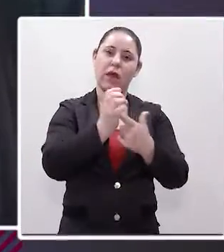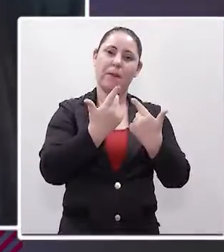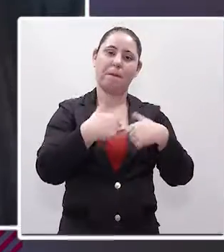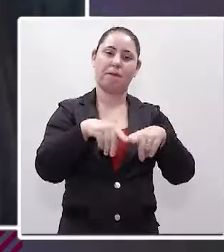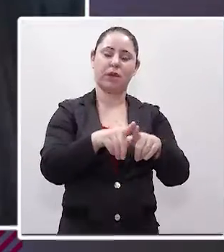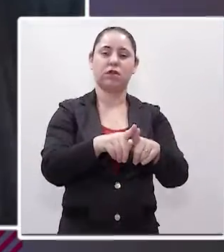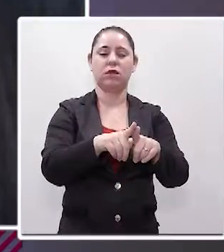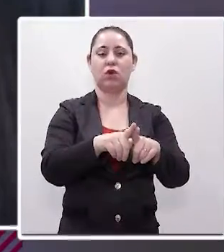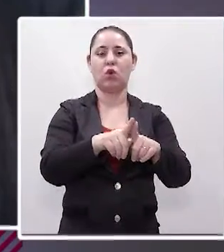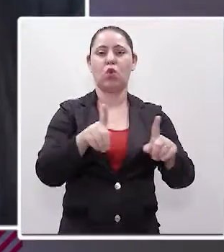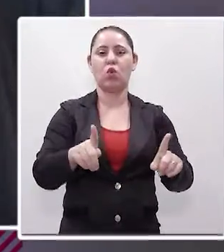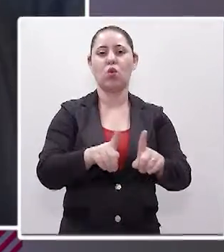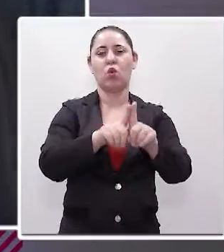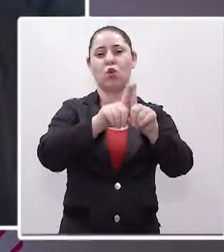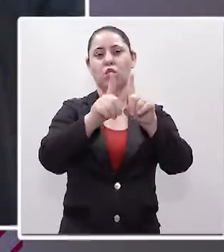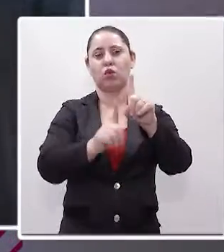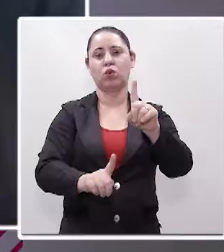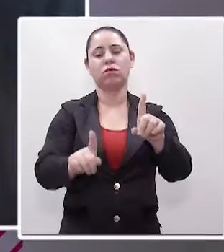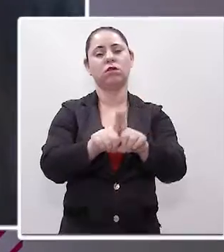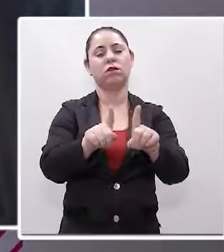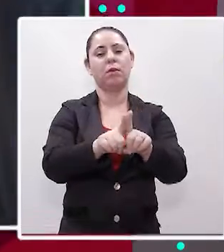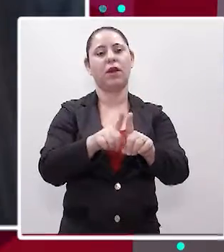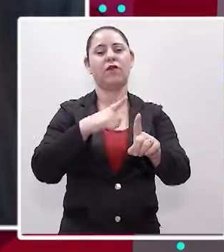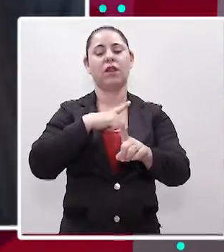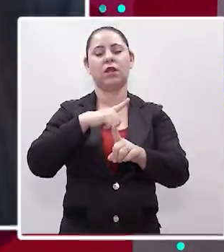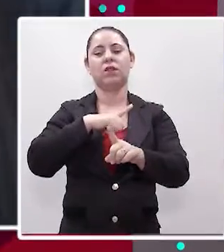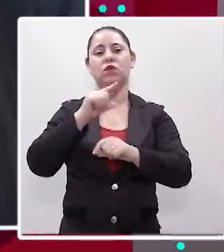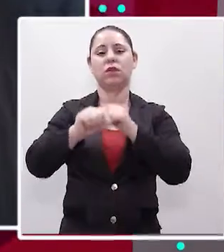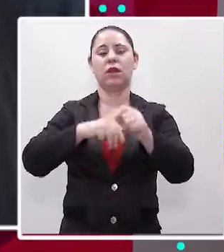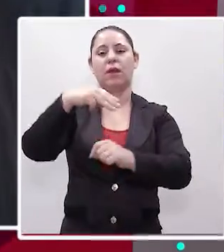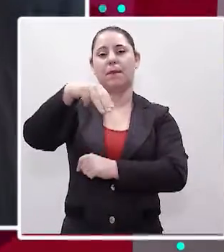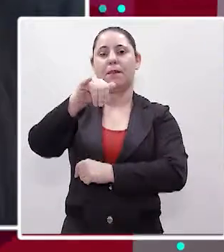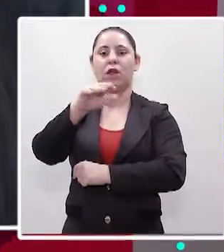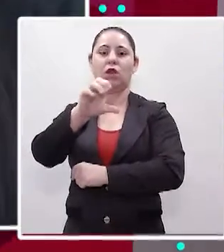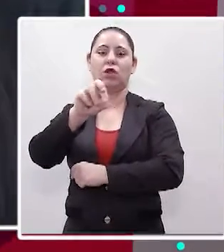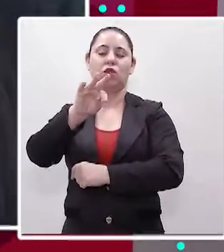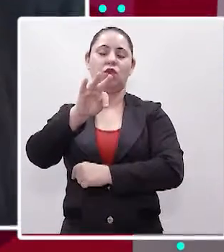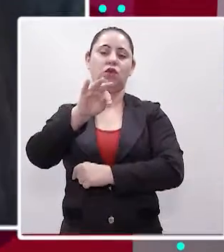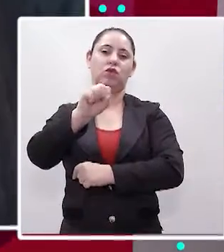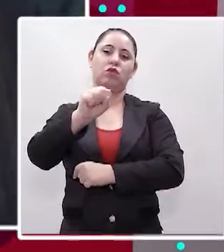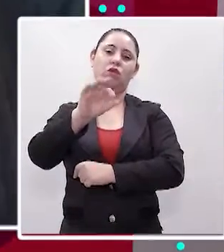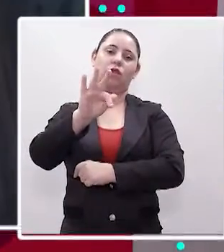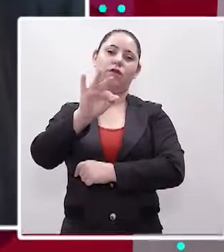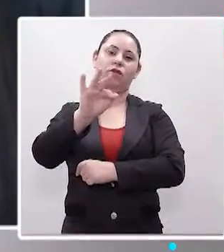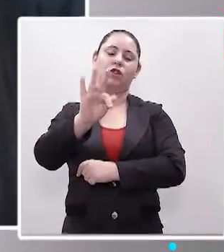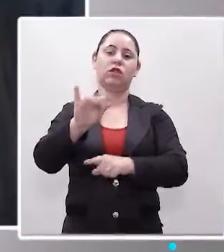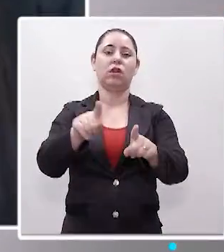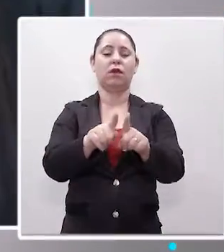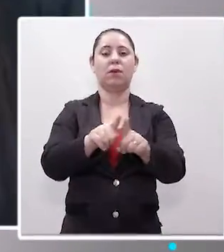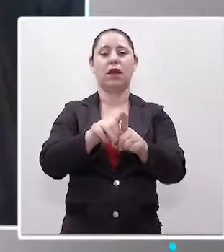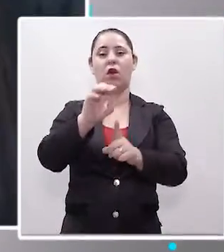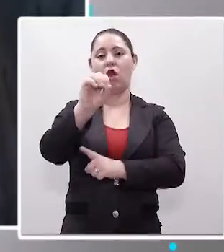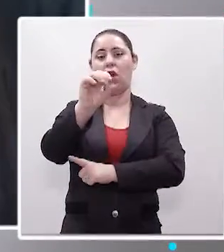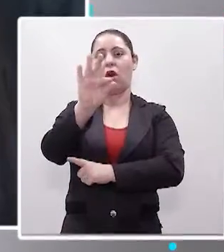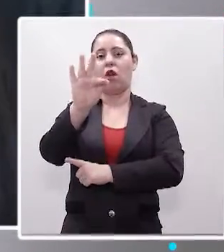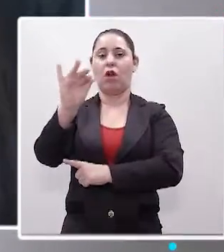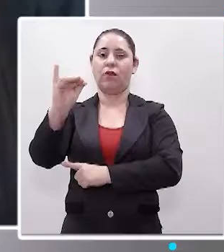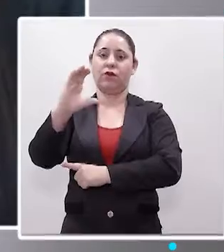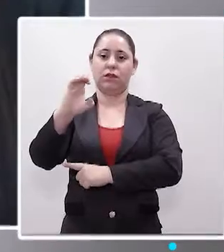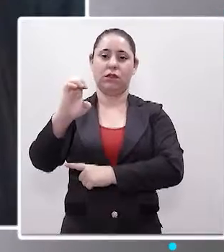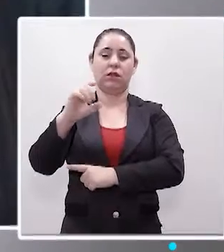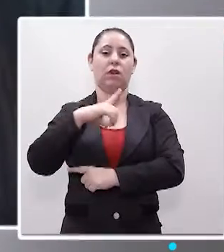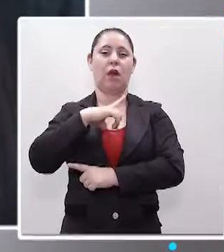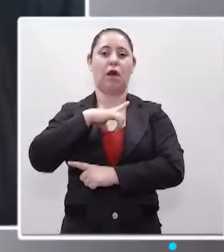até fez parcerias aí com o Google, se eu não me engano, também fez parceria com a Microsoft para que os estudantes tivessem acesso aí ao